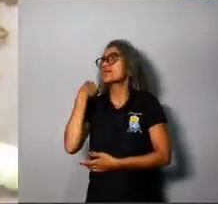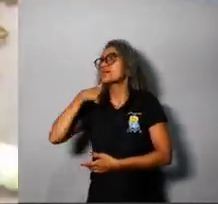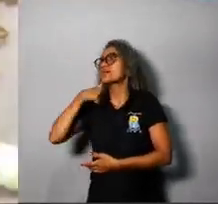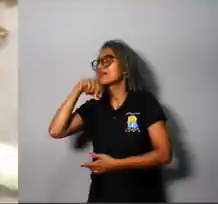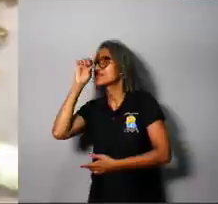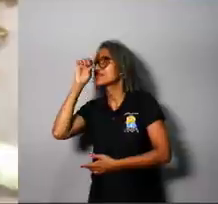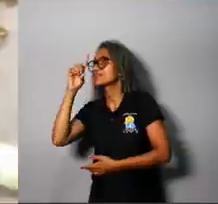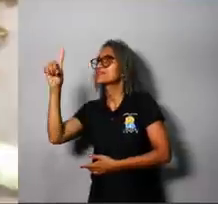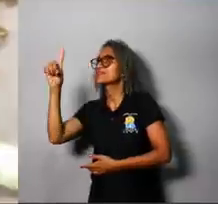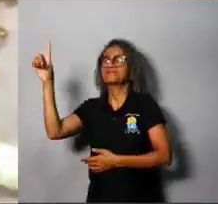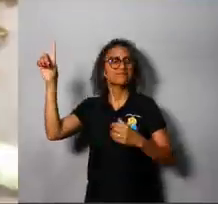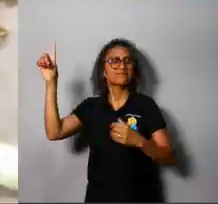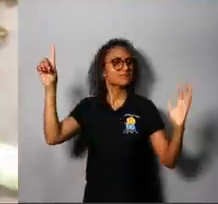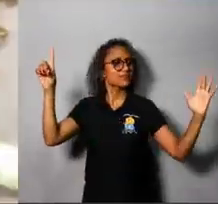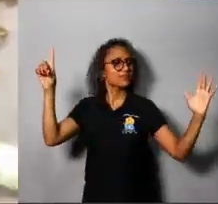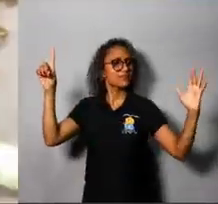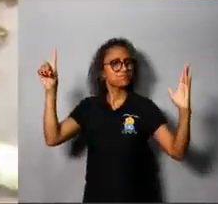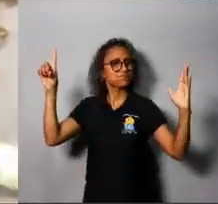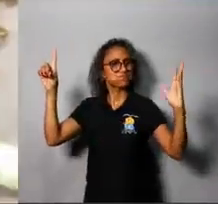vimos, Mãe